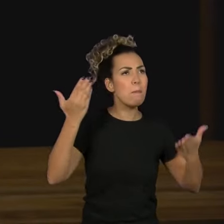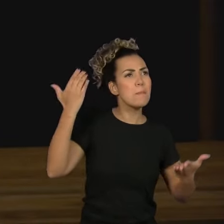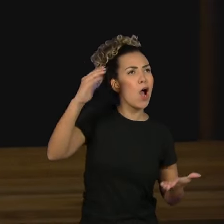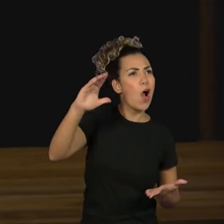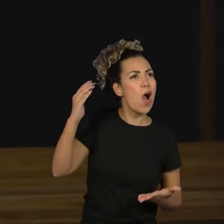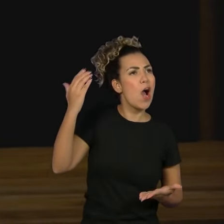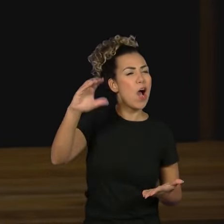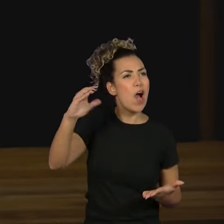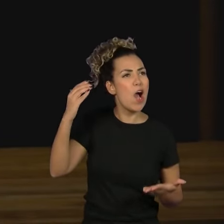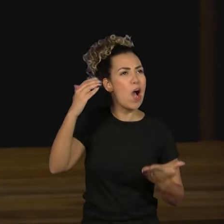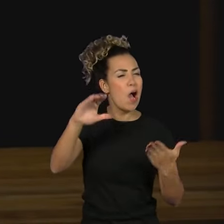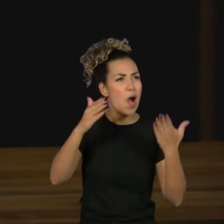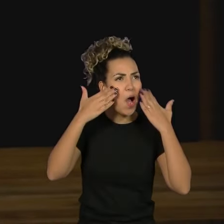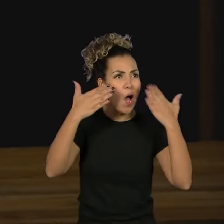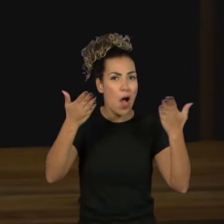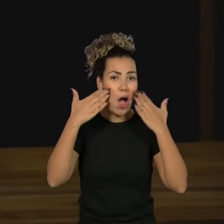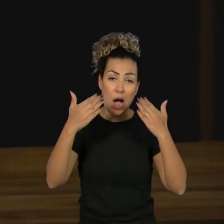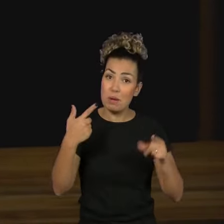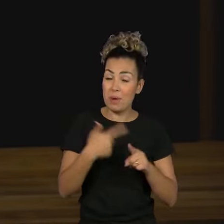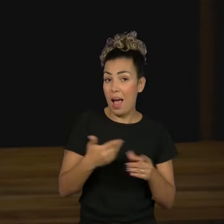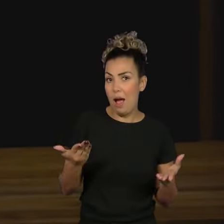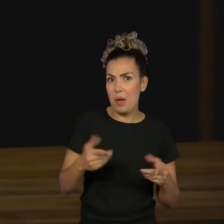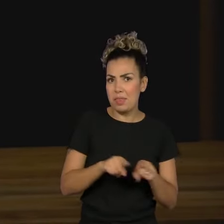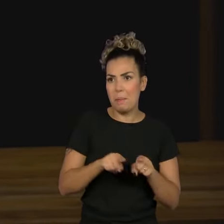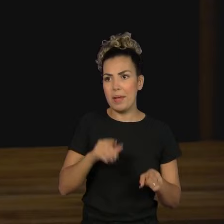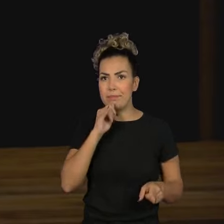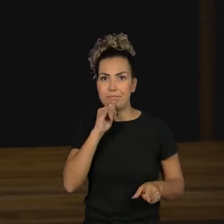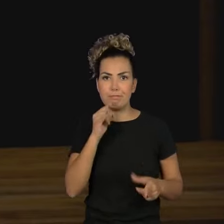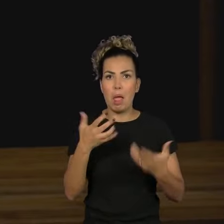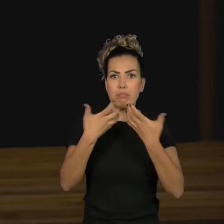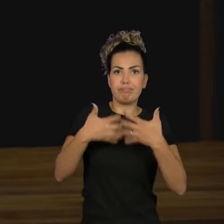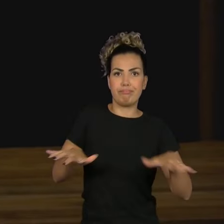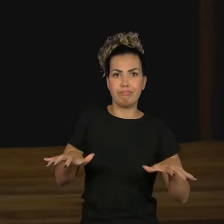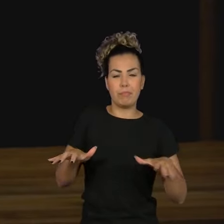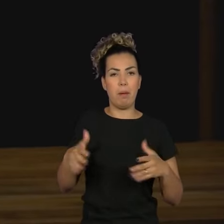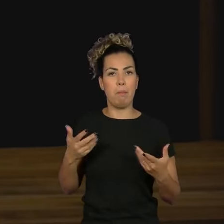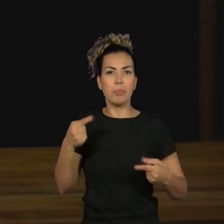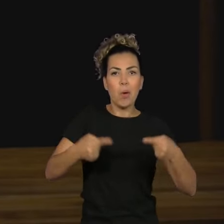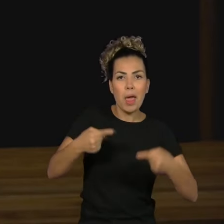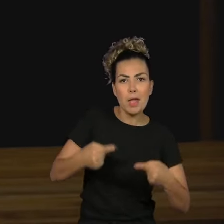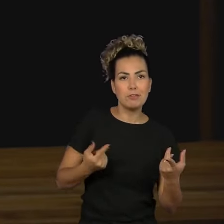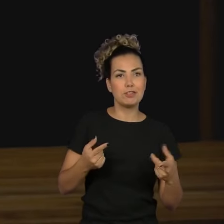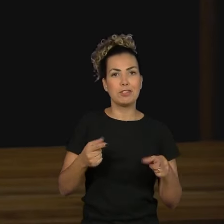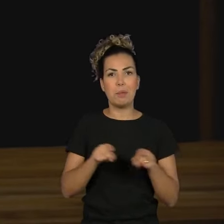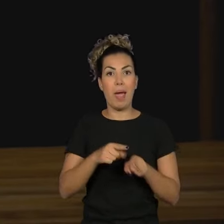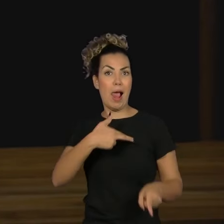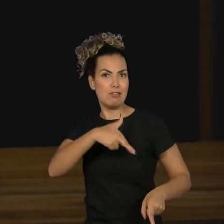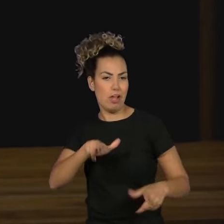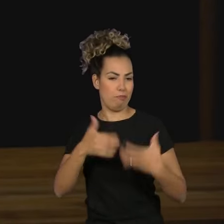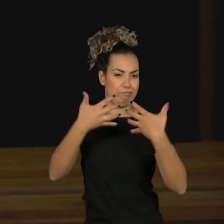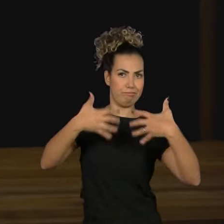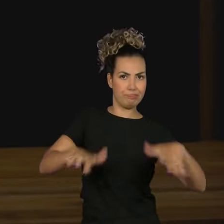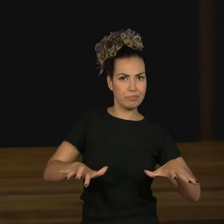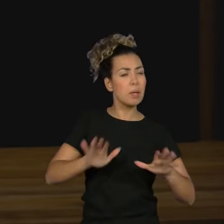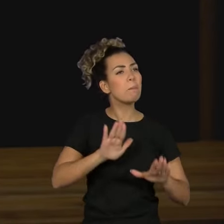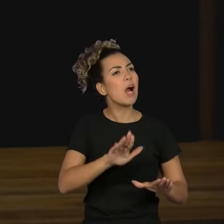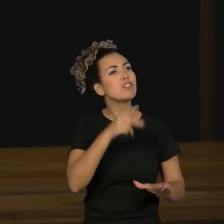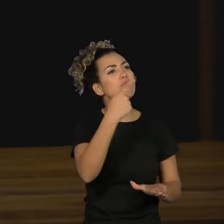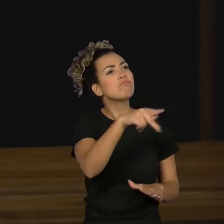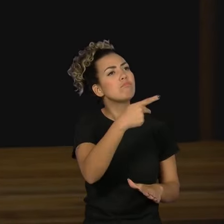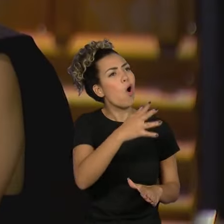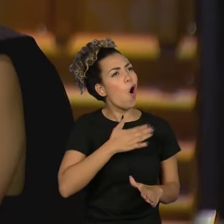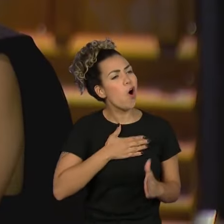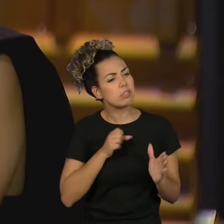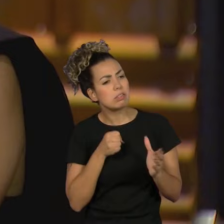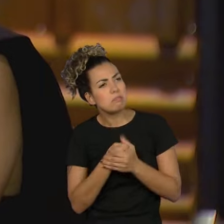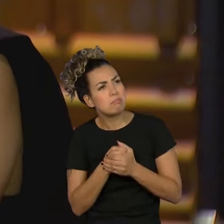nessa nessa polarização política religião opinião e tudo mais o quanto que isso para você é algo que você cuida